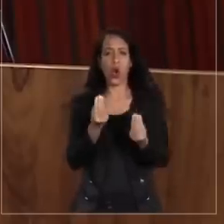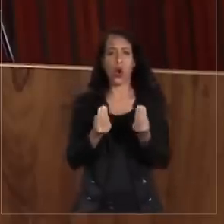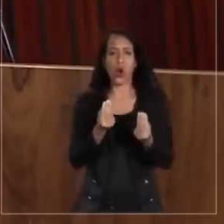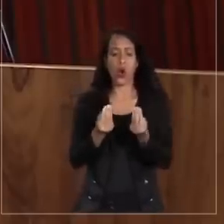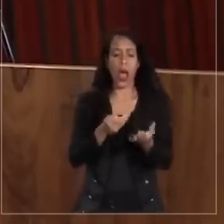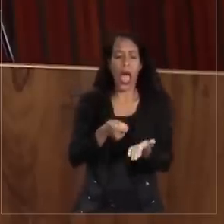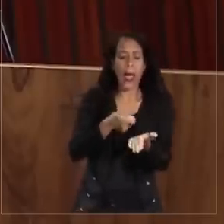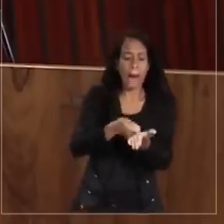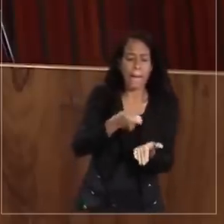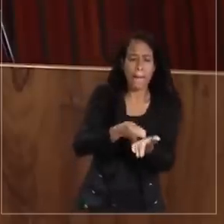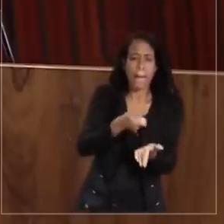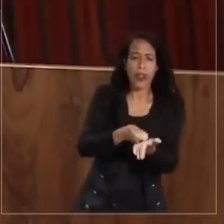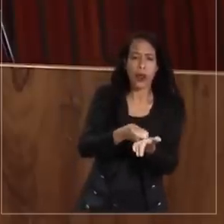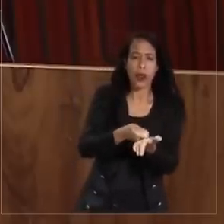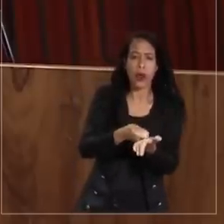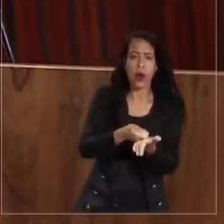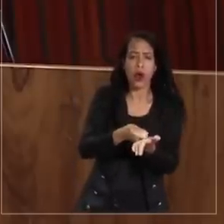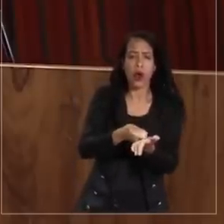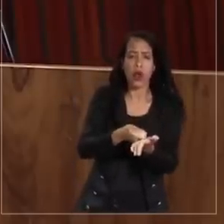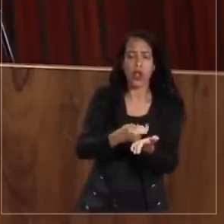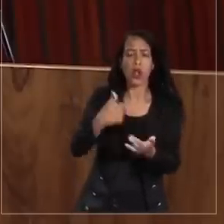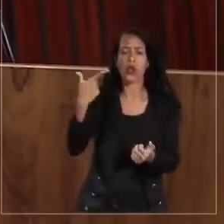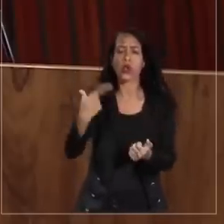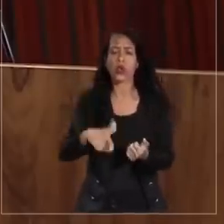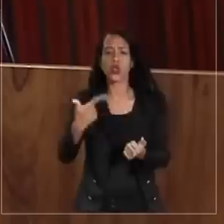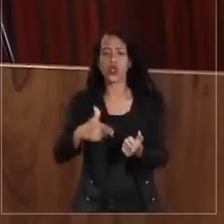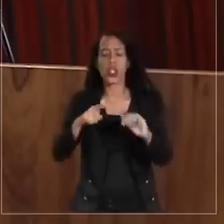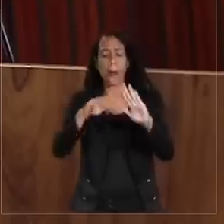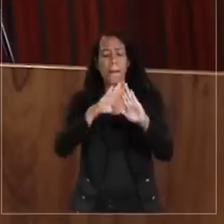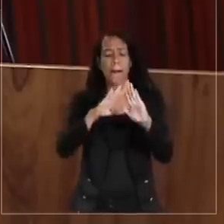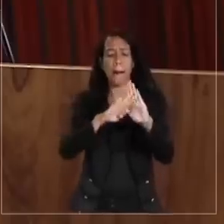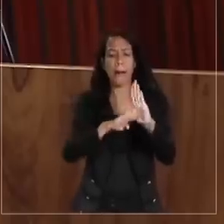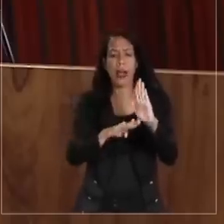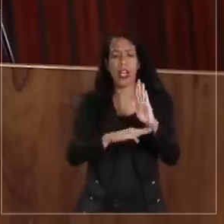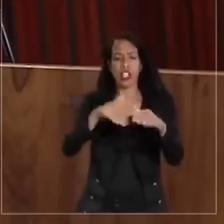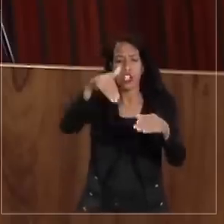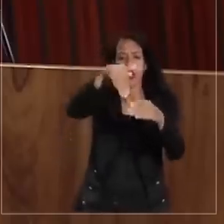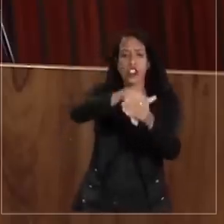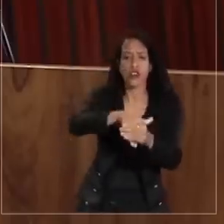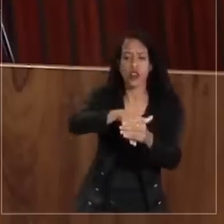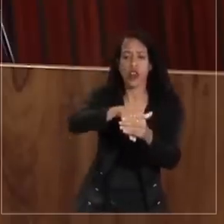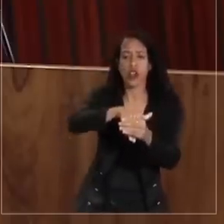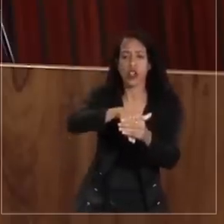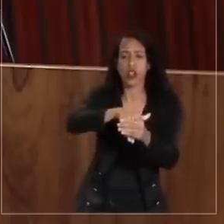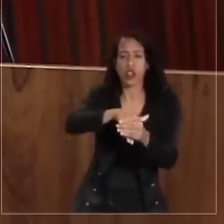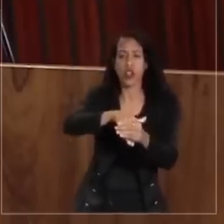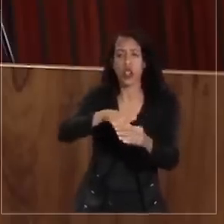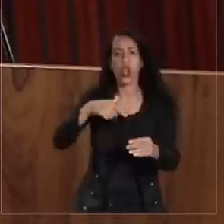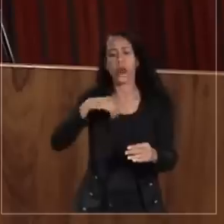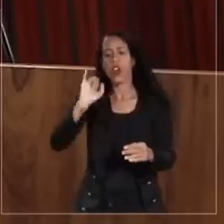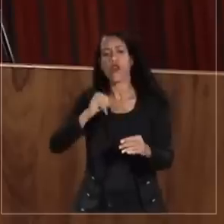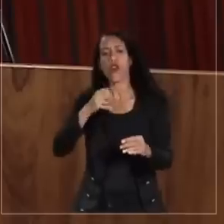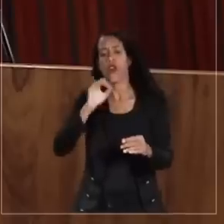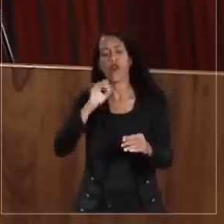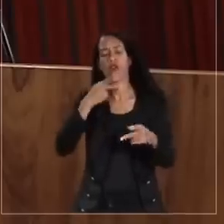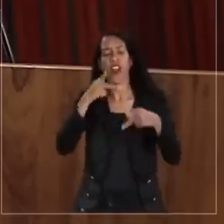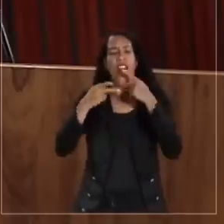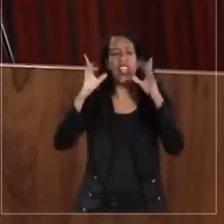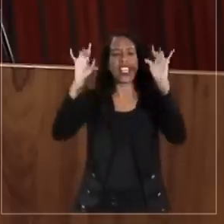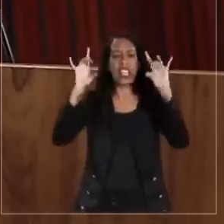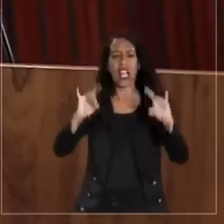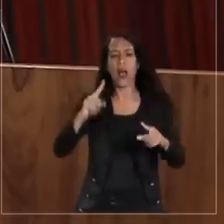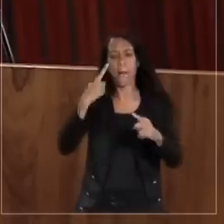se afirmou muito, e a defesa dizia que não tinha conteúdo eleitoral. Eu não vou fazer a leitura porque já foi feito em várias ocasiões, presidente,